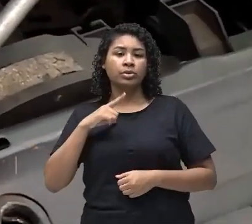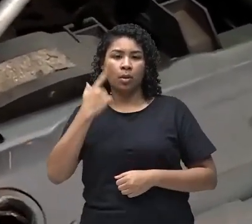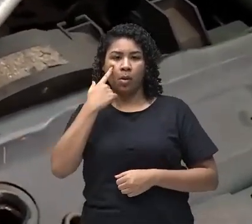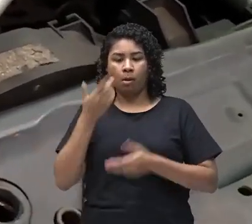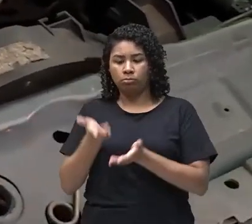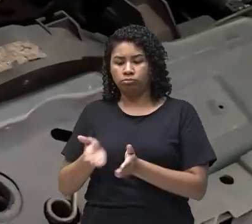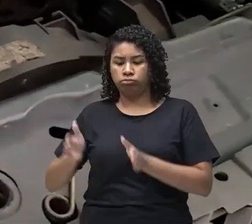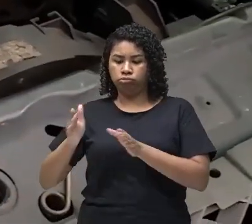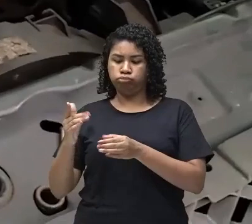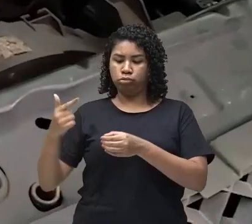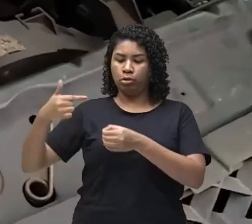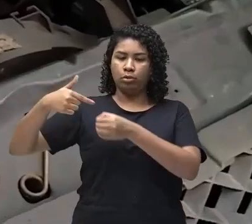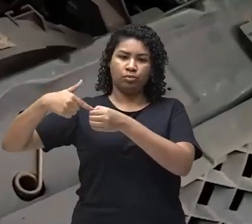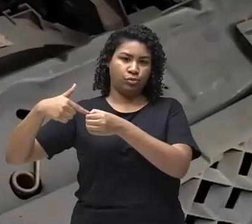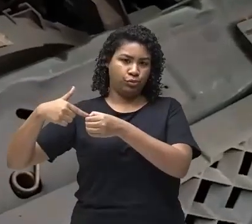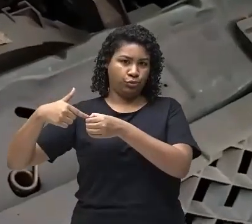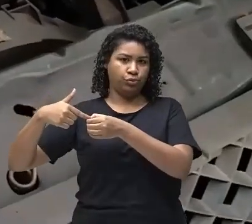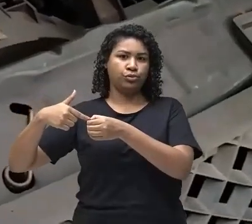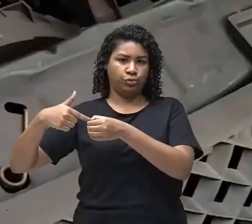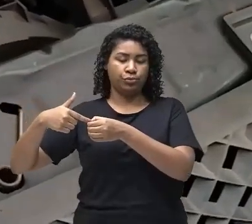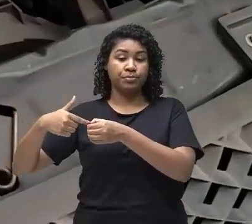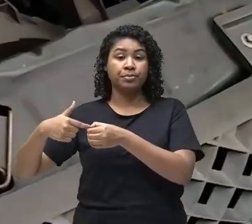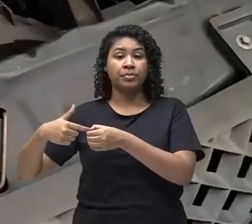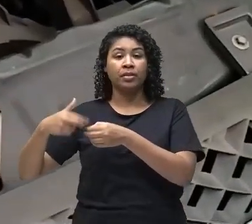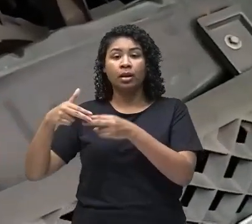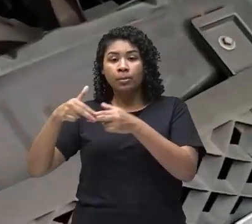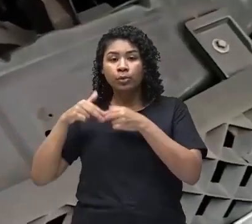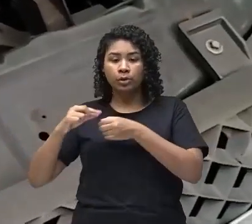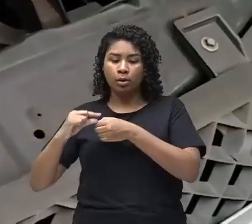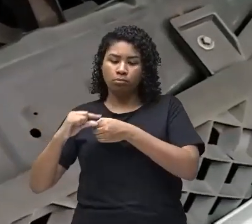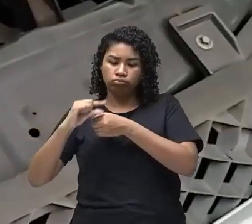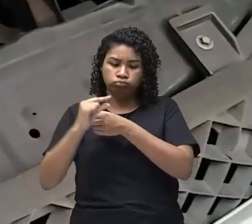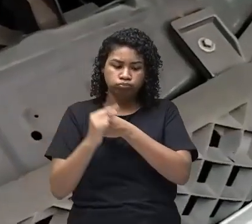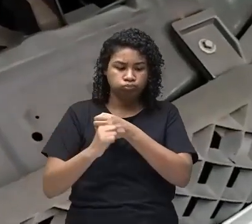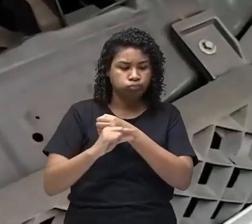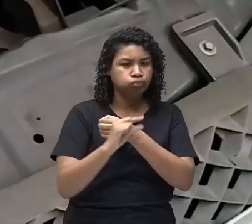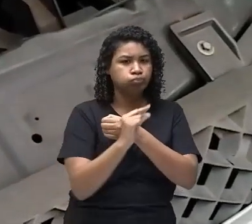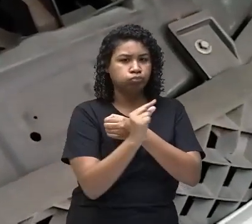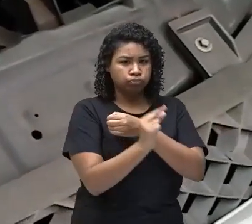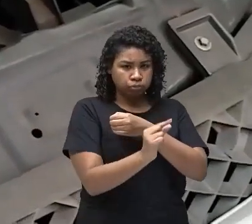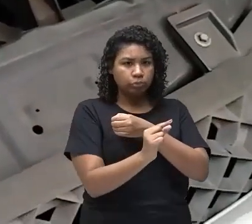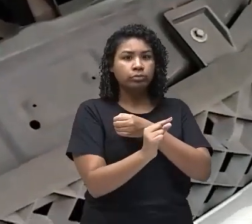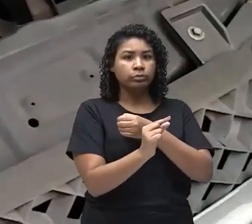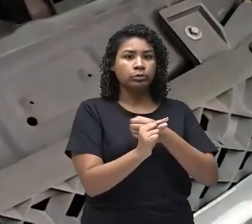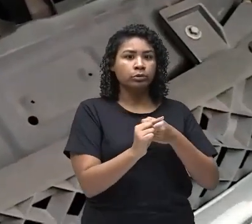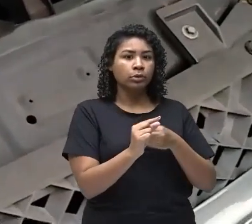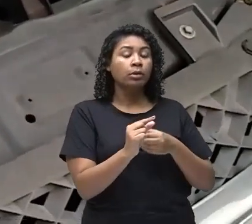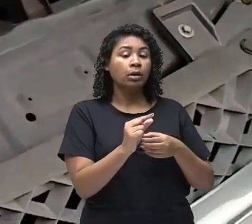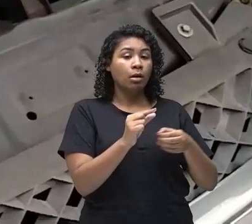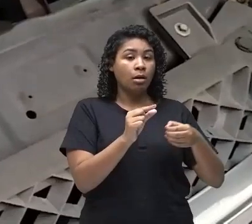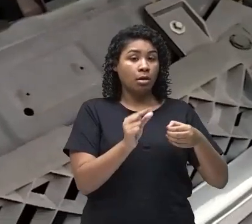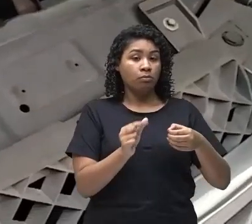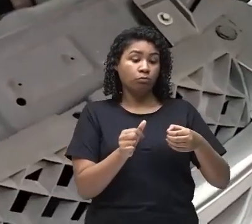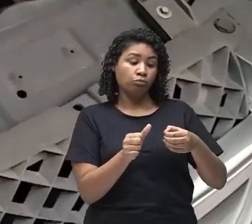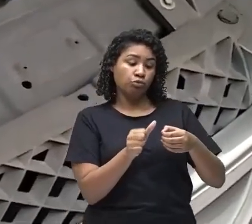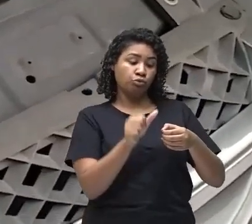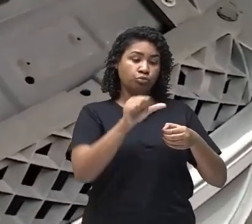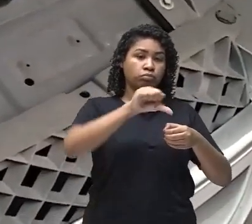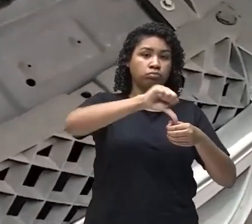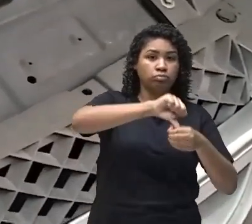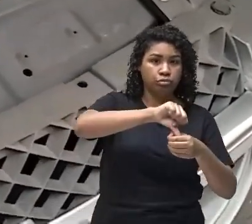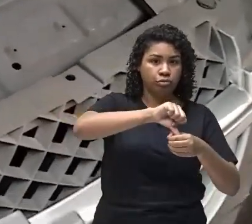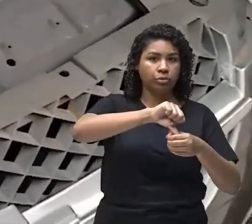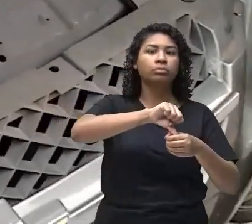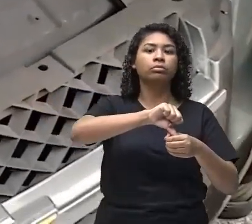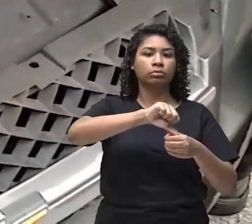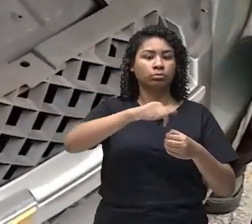combustível e ele é mandado para cá né através de uma bomba de combustível certo e os bicos injetores